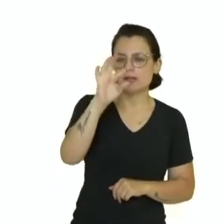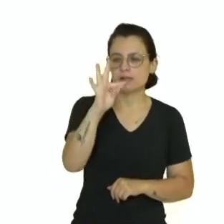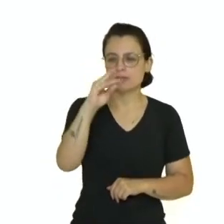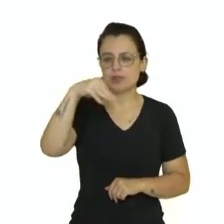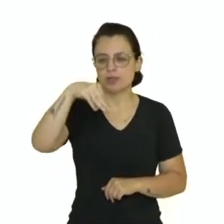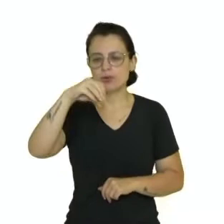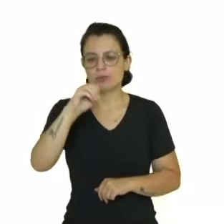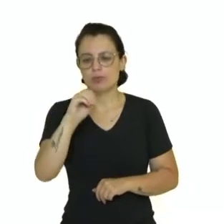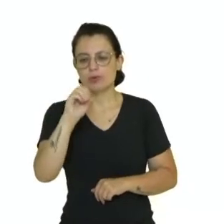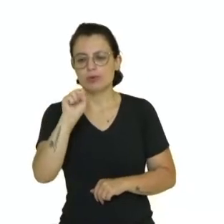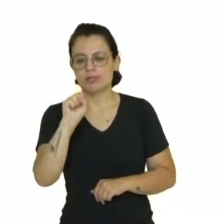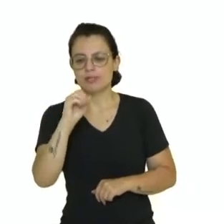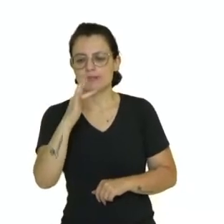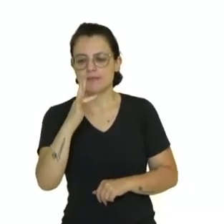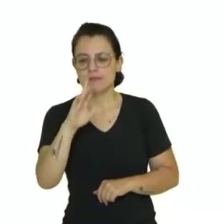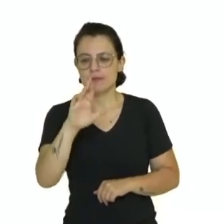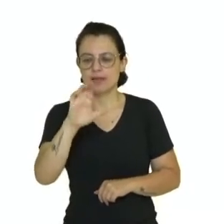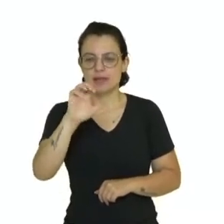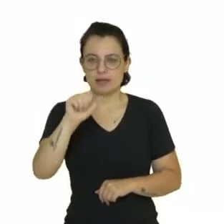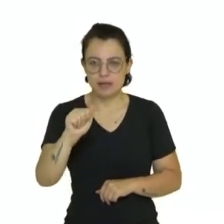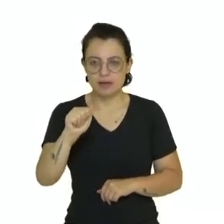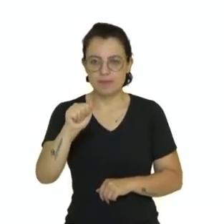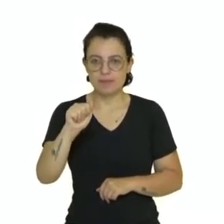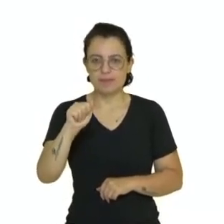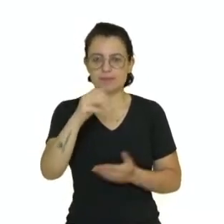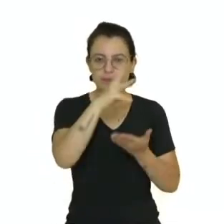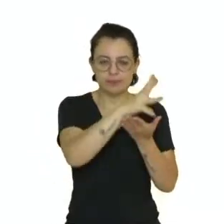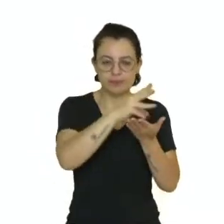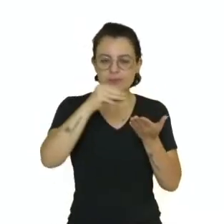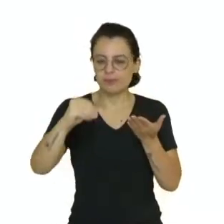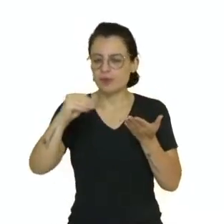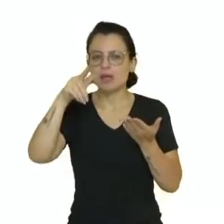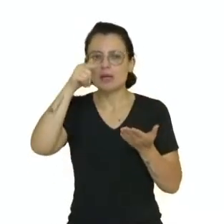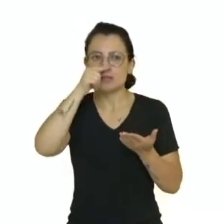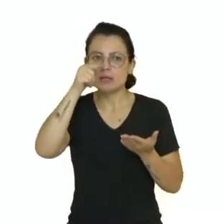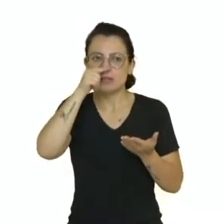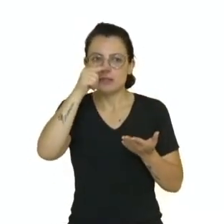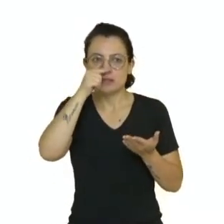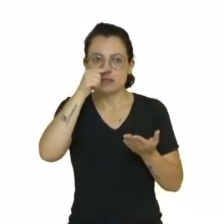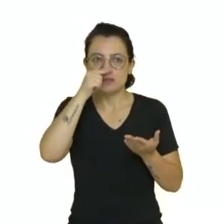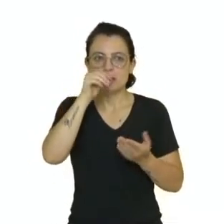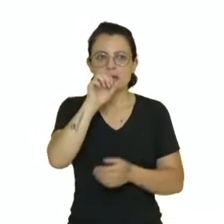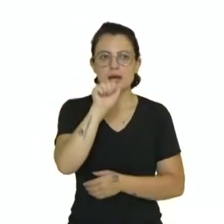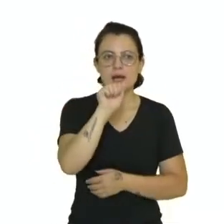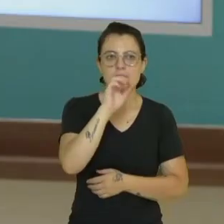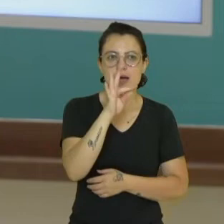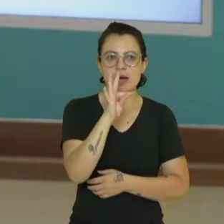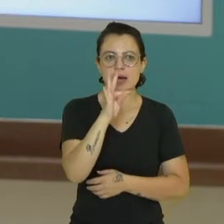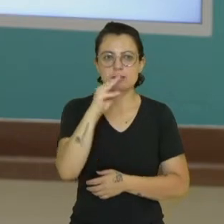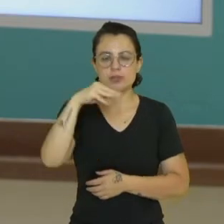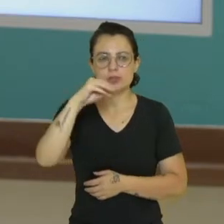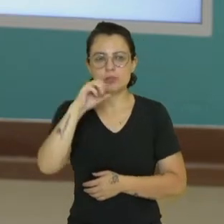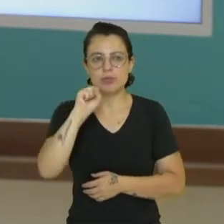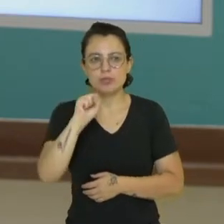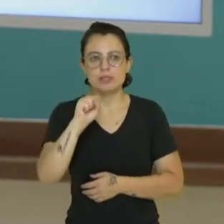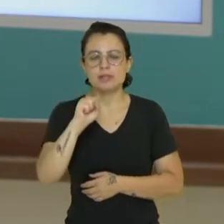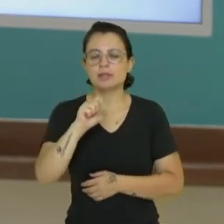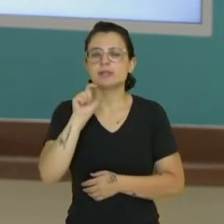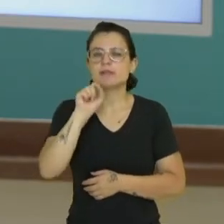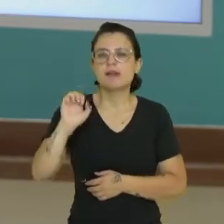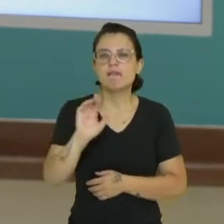atmosfera vem do grego atmos, que significa vapor, e esfera,